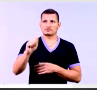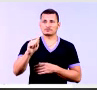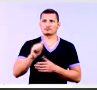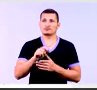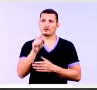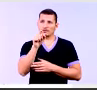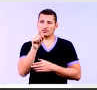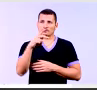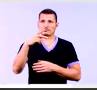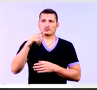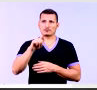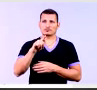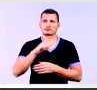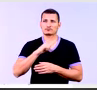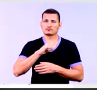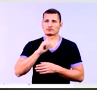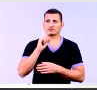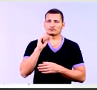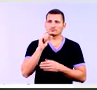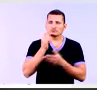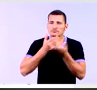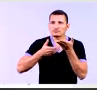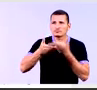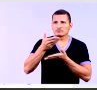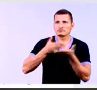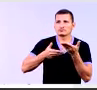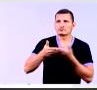Nessa página eu criei uma pequena interação, que é um